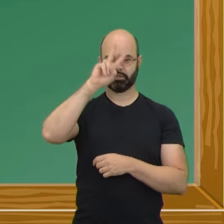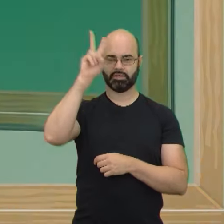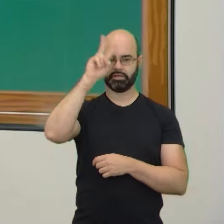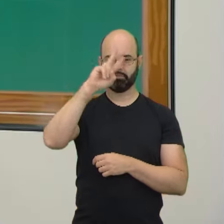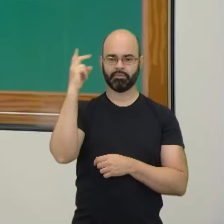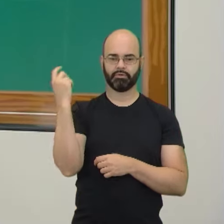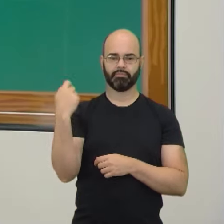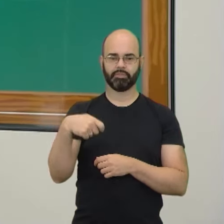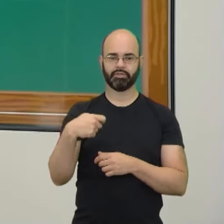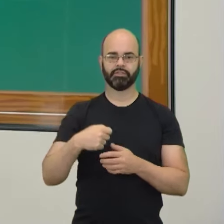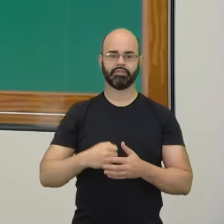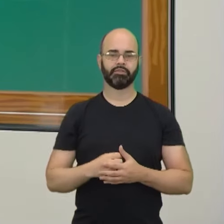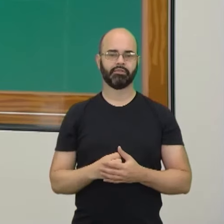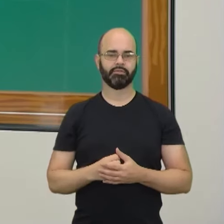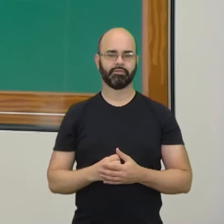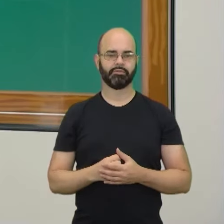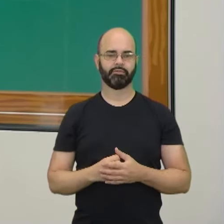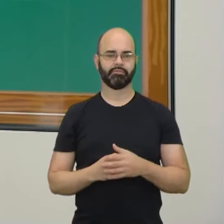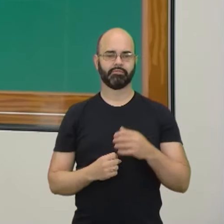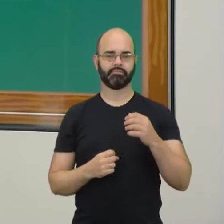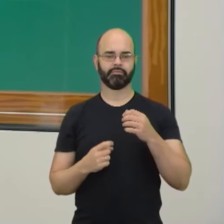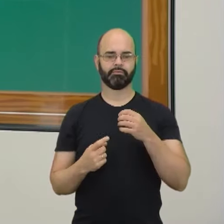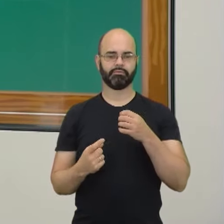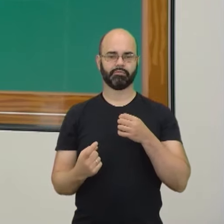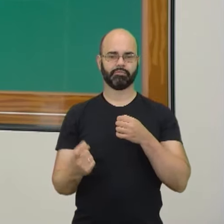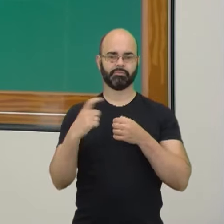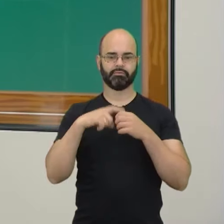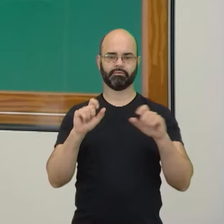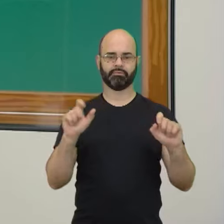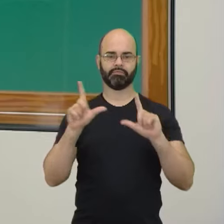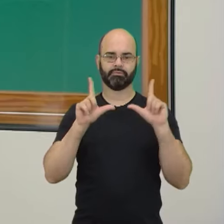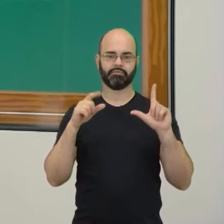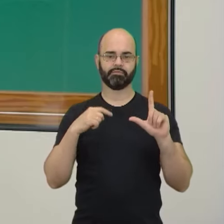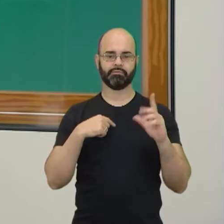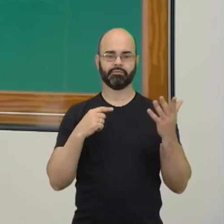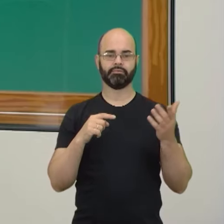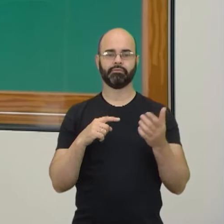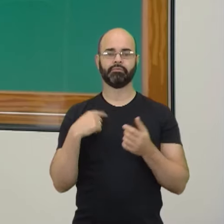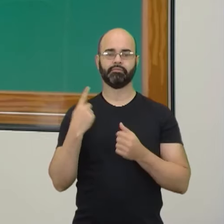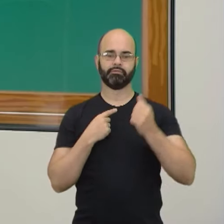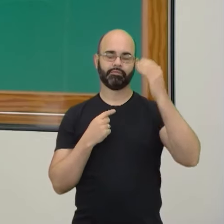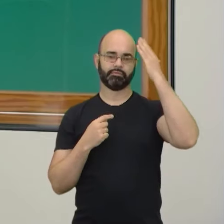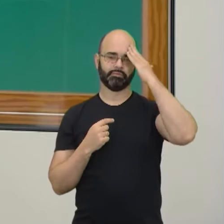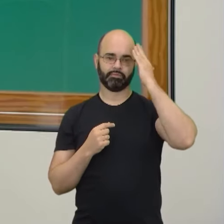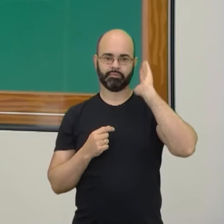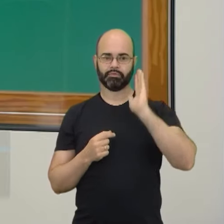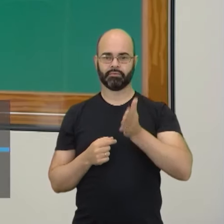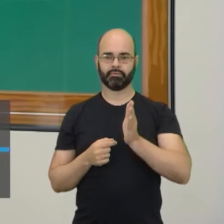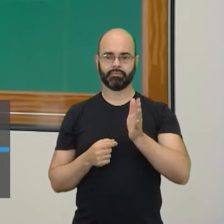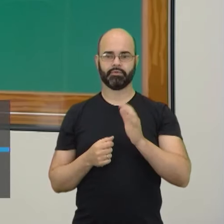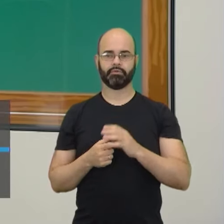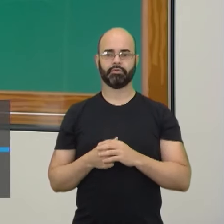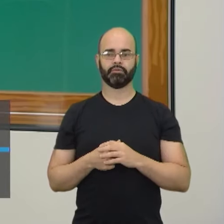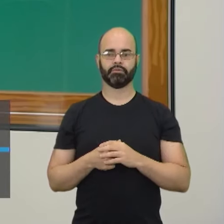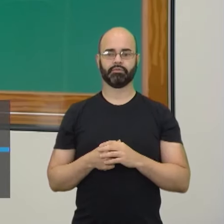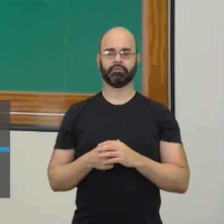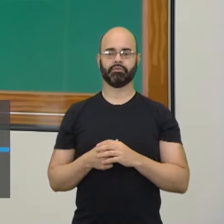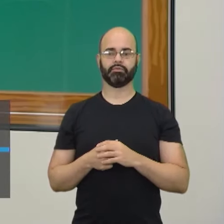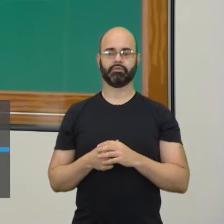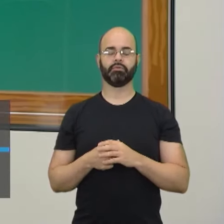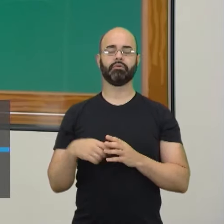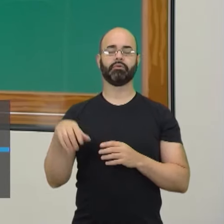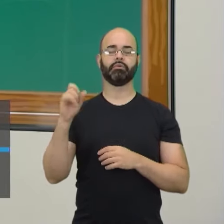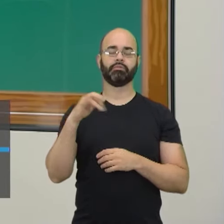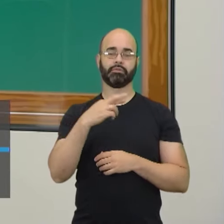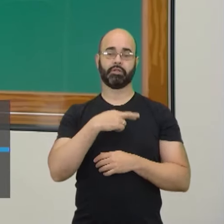sexto ano, então eu vou pedir para voltar aqui na Pro. Então, nós já sabemos que a intolerância